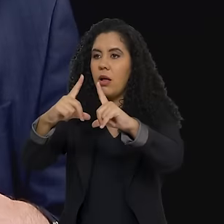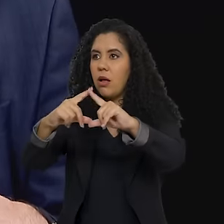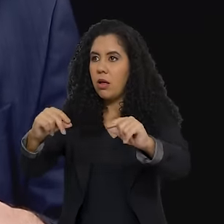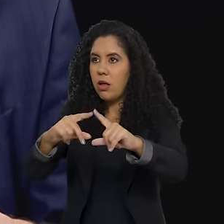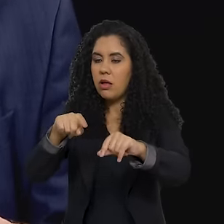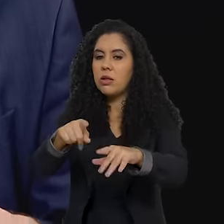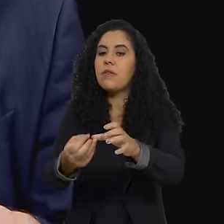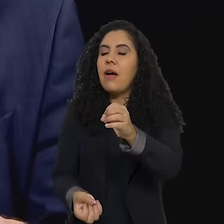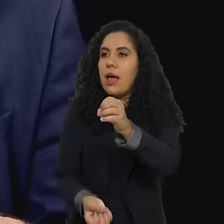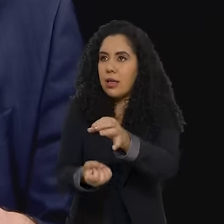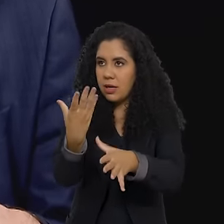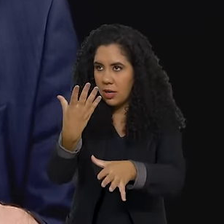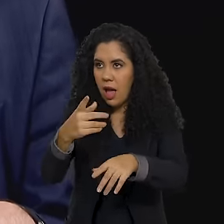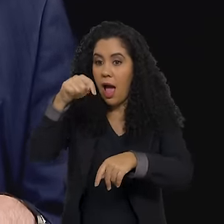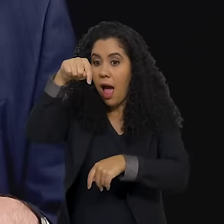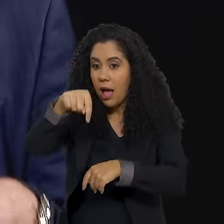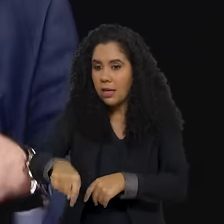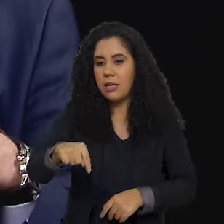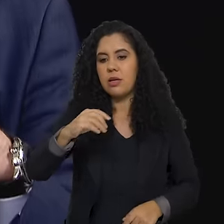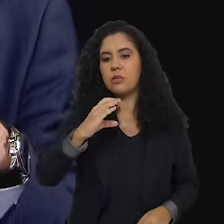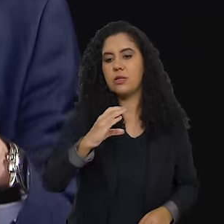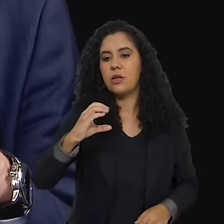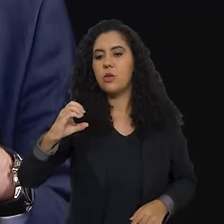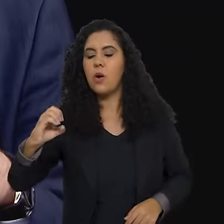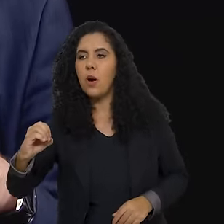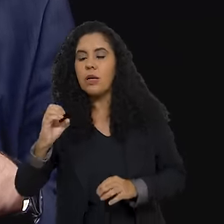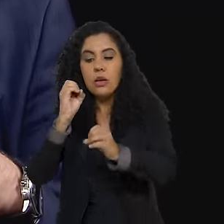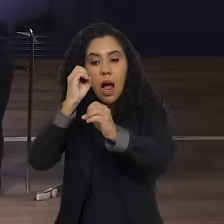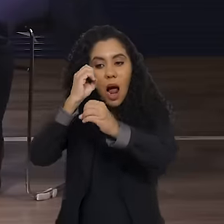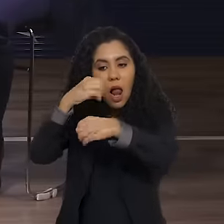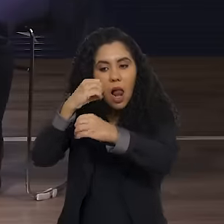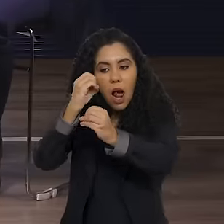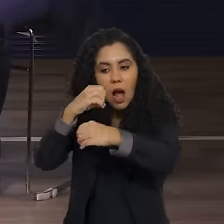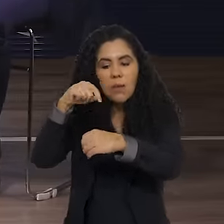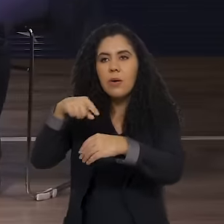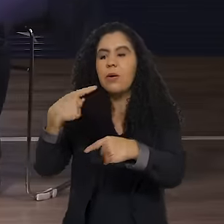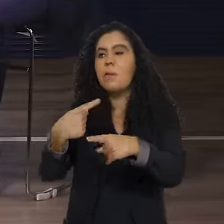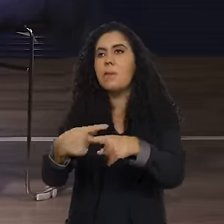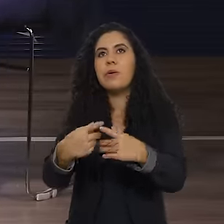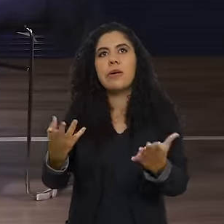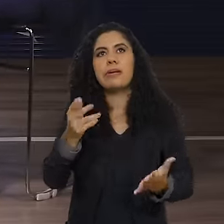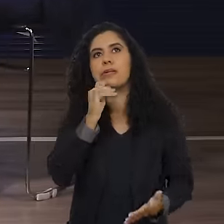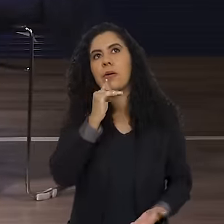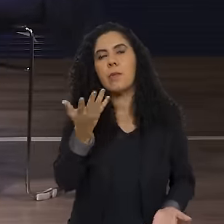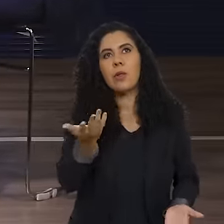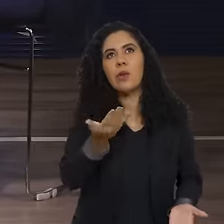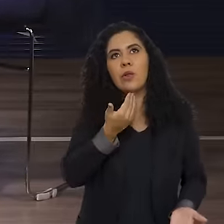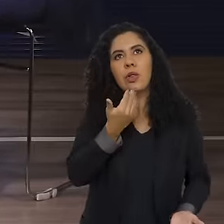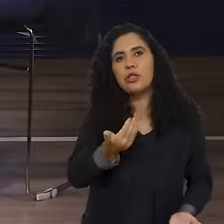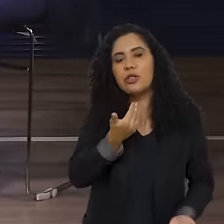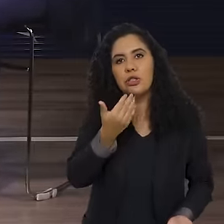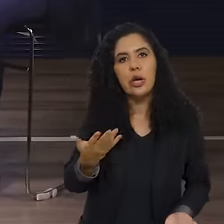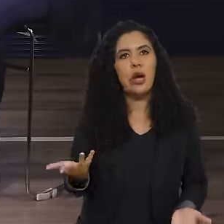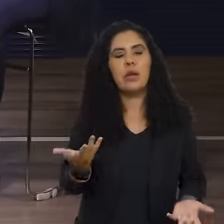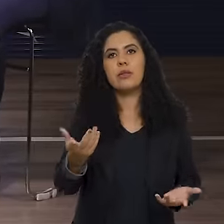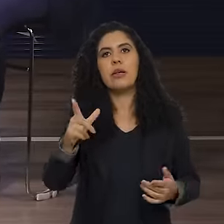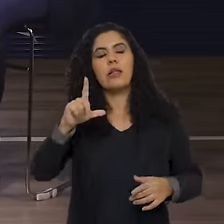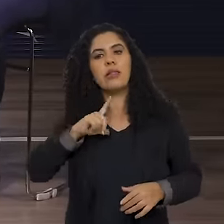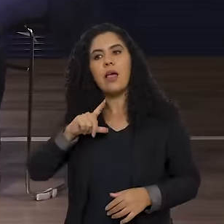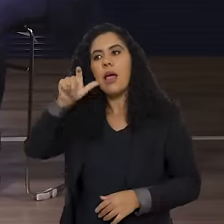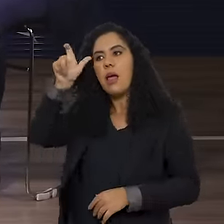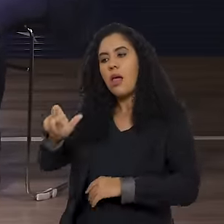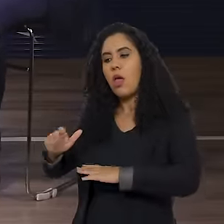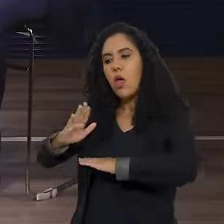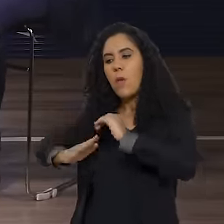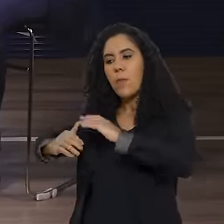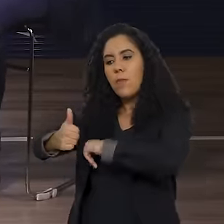vai montar aqui no Centro-Oeste um laboratório, porque não adianta, Carol, a gente trazer... às vezes, o